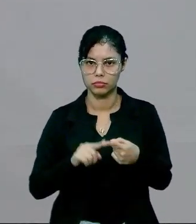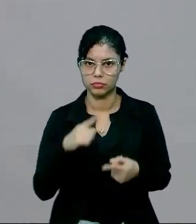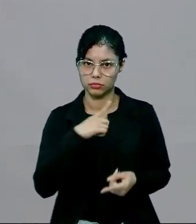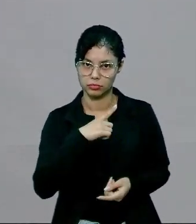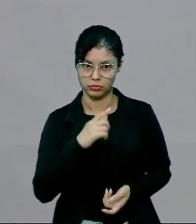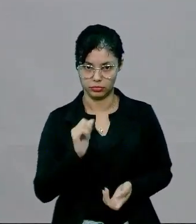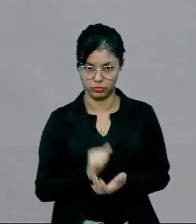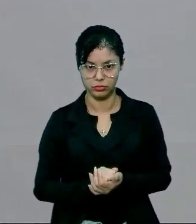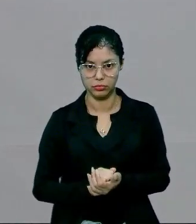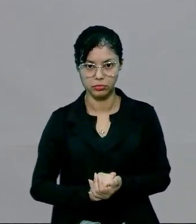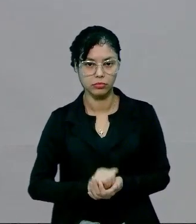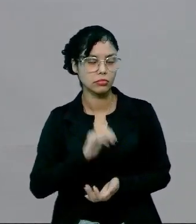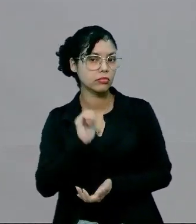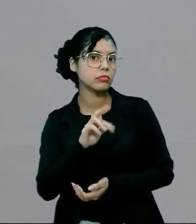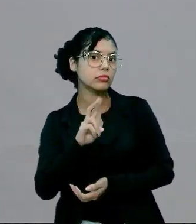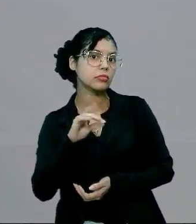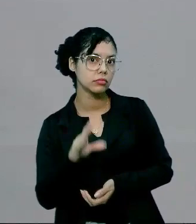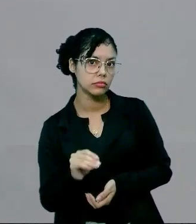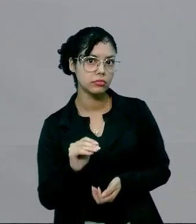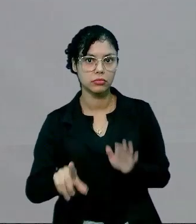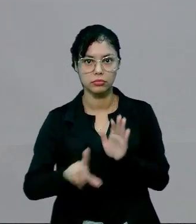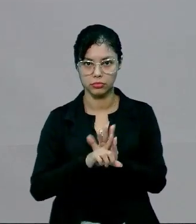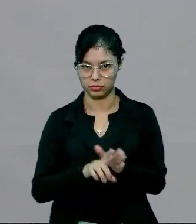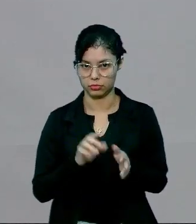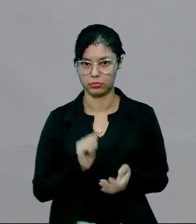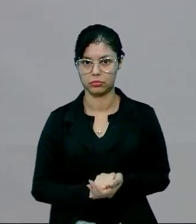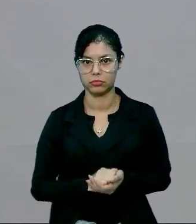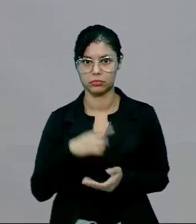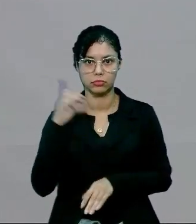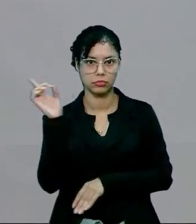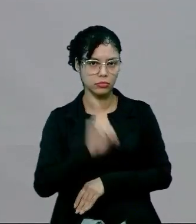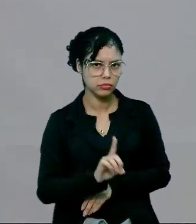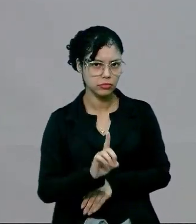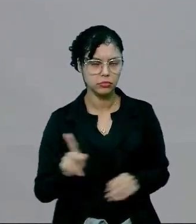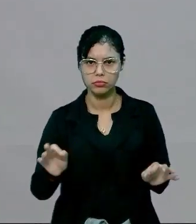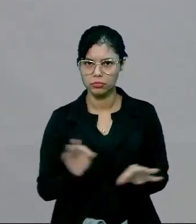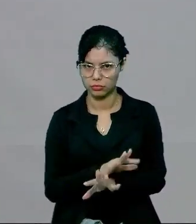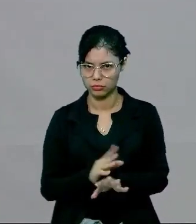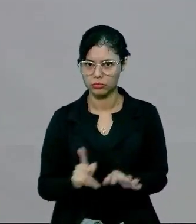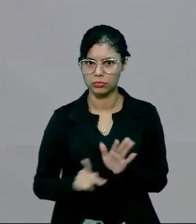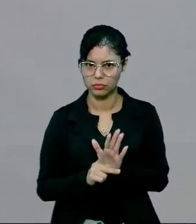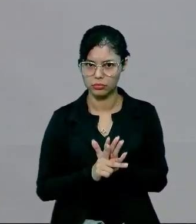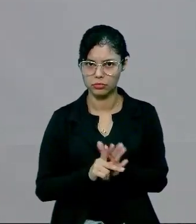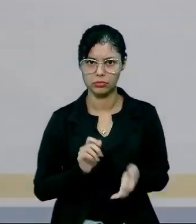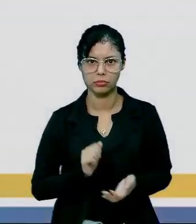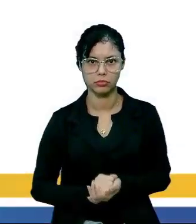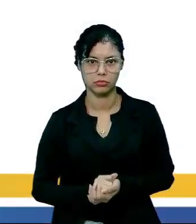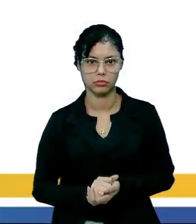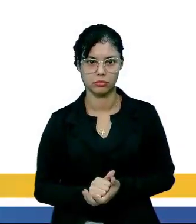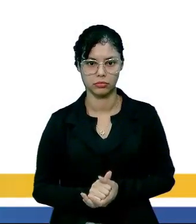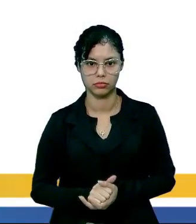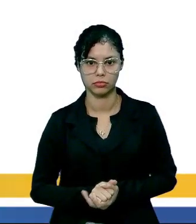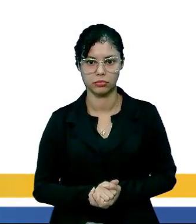um arcabouço de leis e os nossos direitos, eles são absolutos? Vamos descobrir.